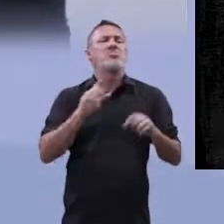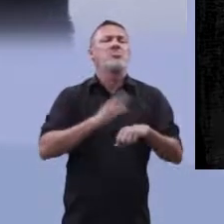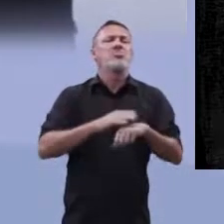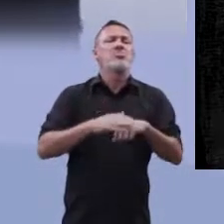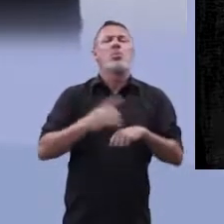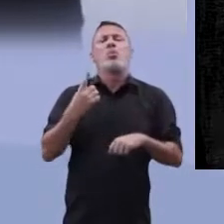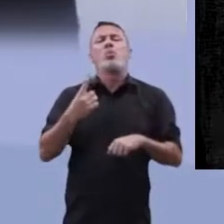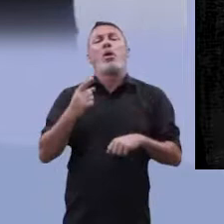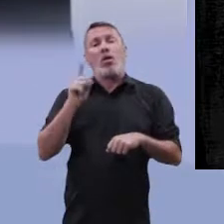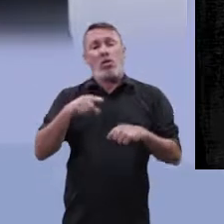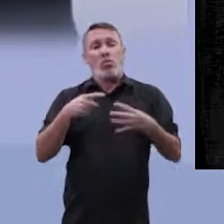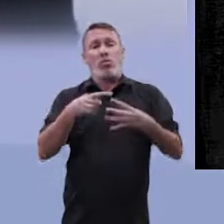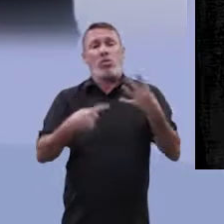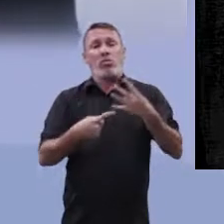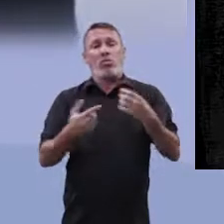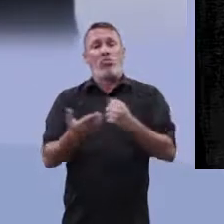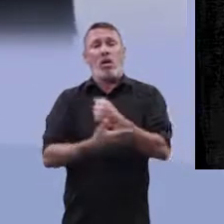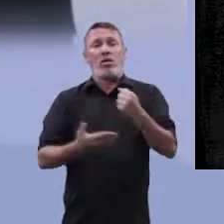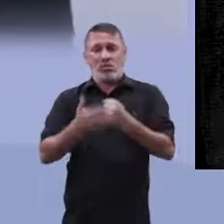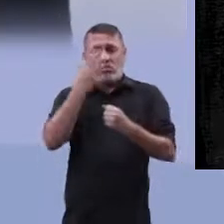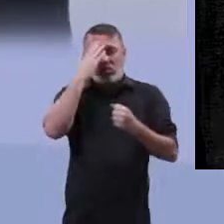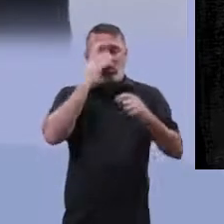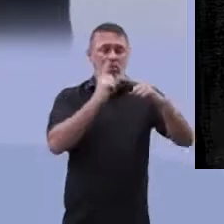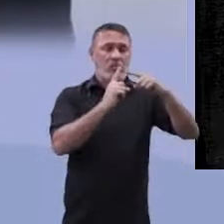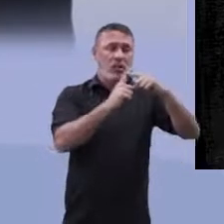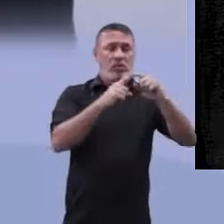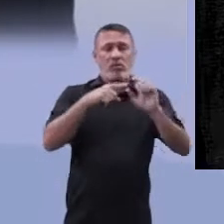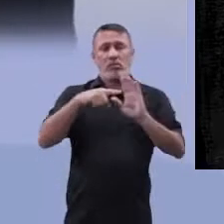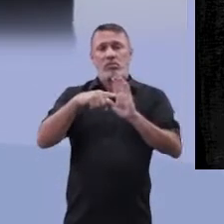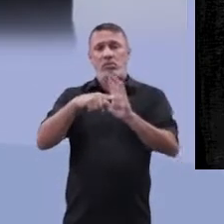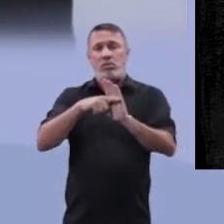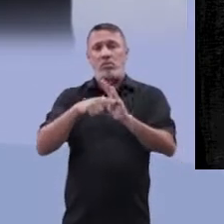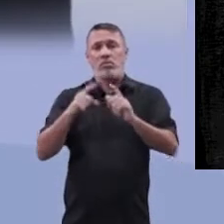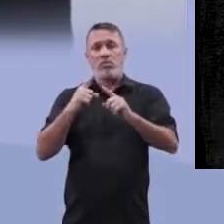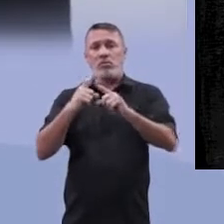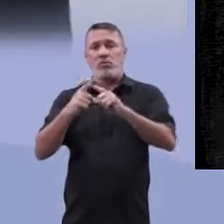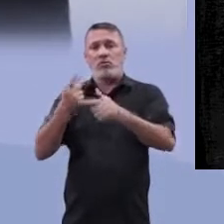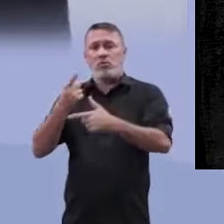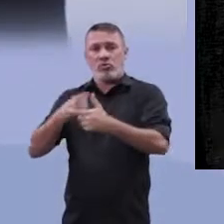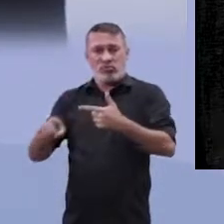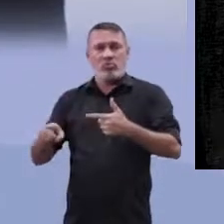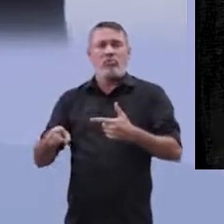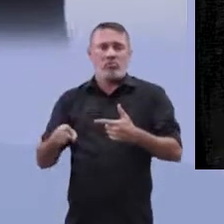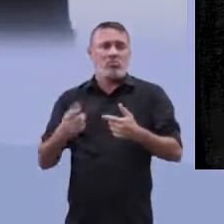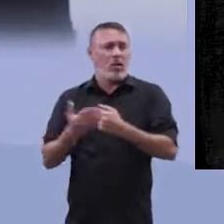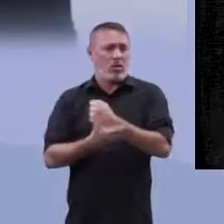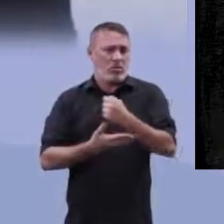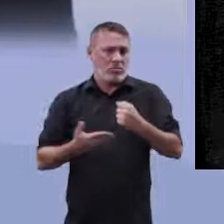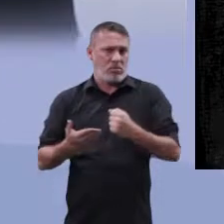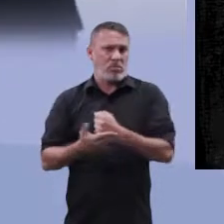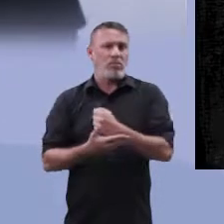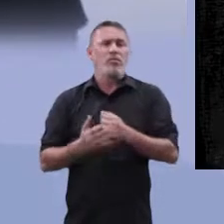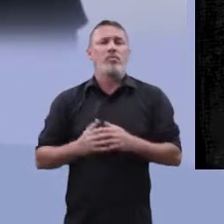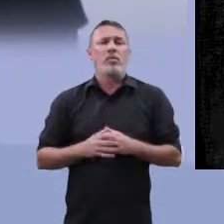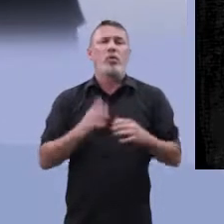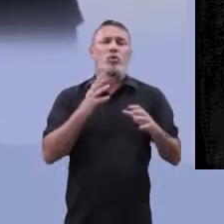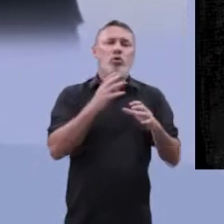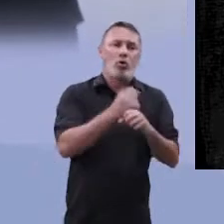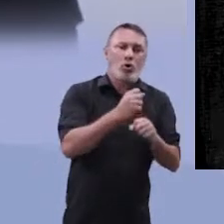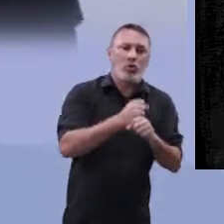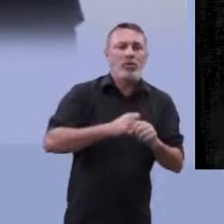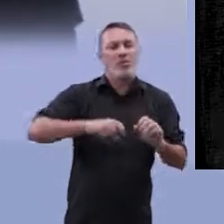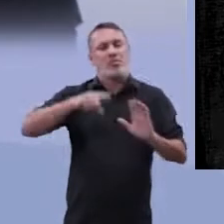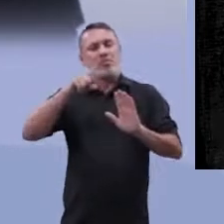cai nessa competência? Nessa competência cai as 4 operações, meu hacker. Tudo bem? As 4 operações. Você vai precisar